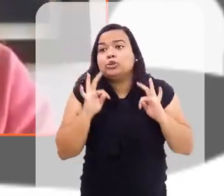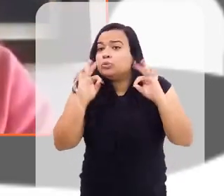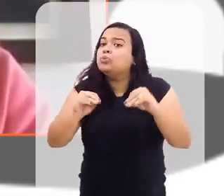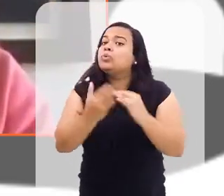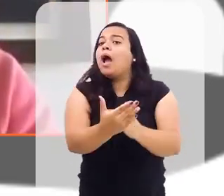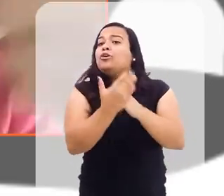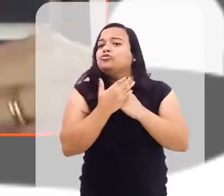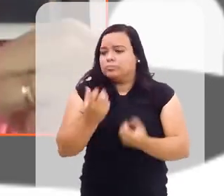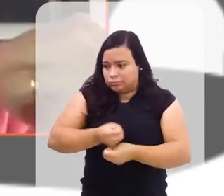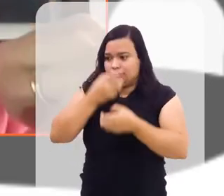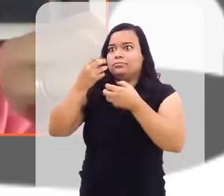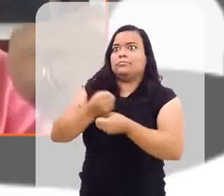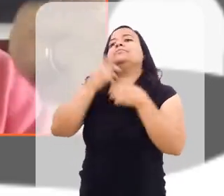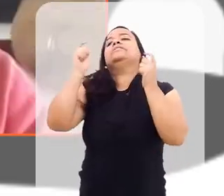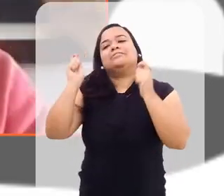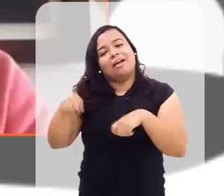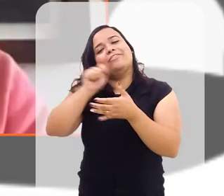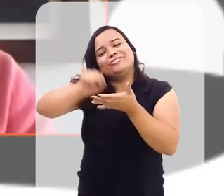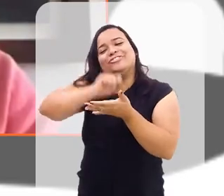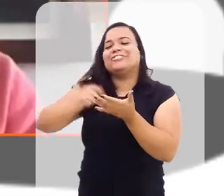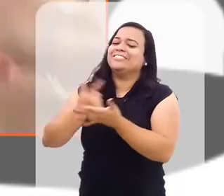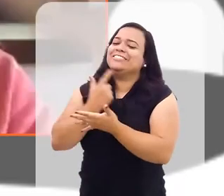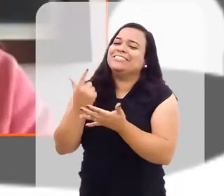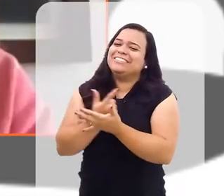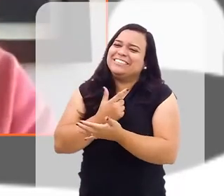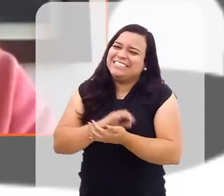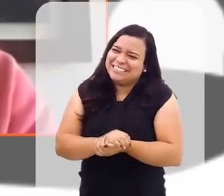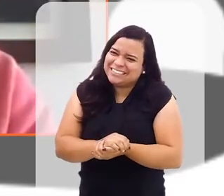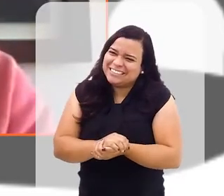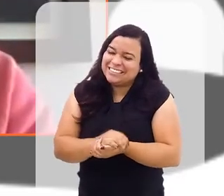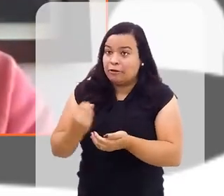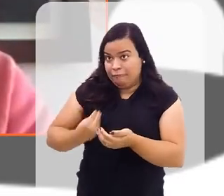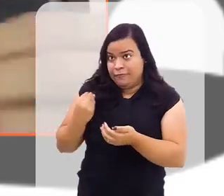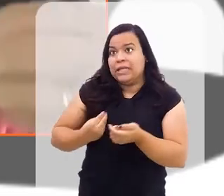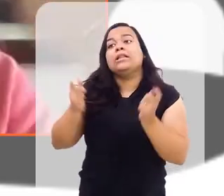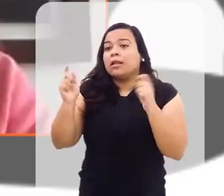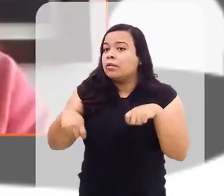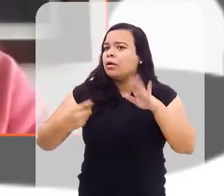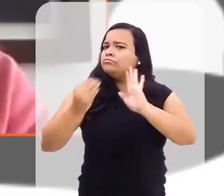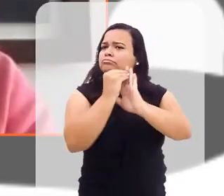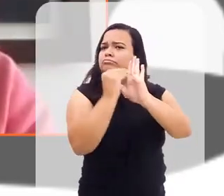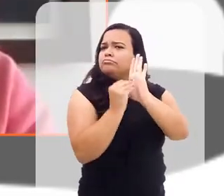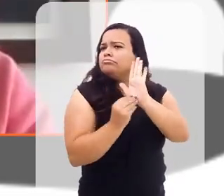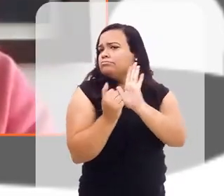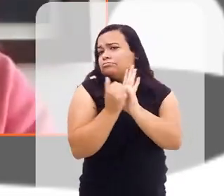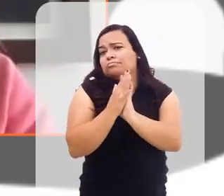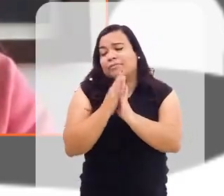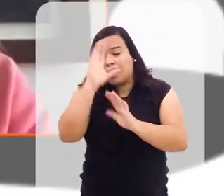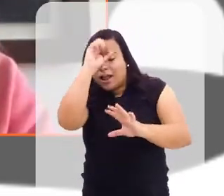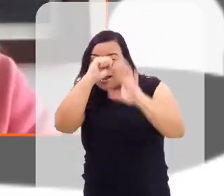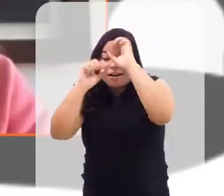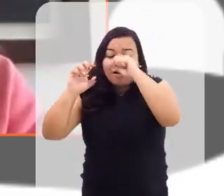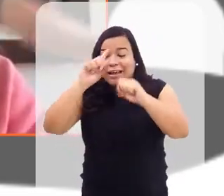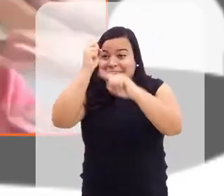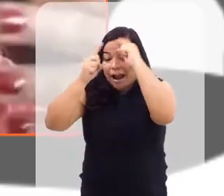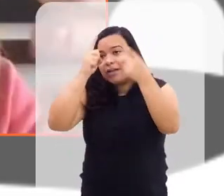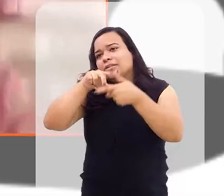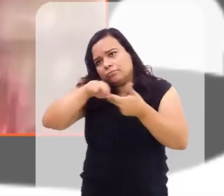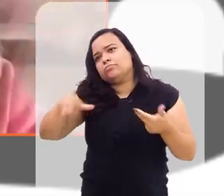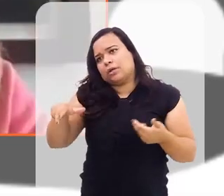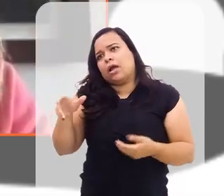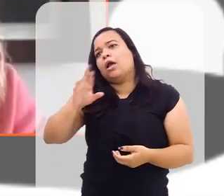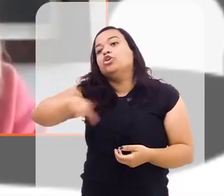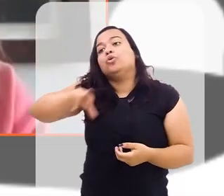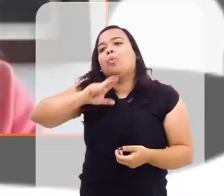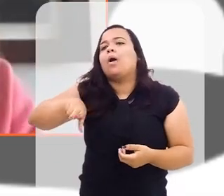fanfic, né? A gente pode retratar essas vidas de forma bastante criativa. Obviamente